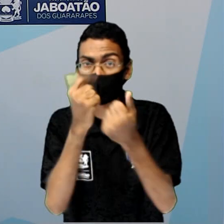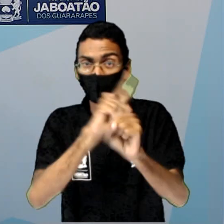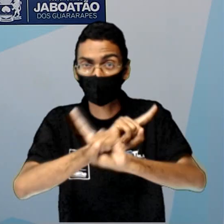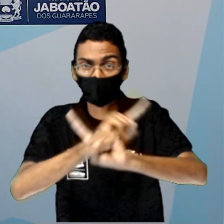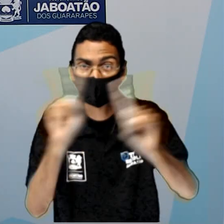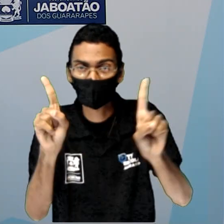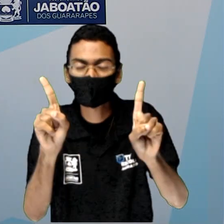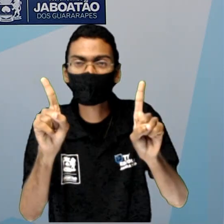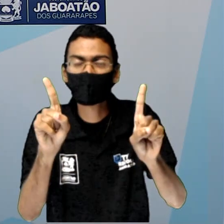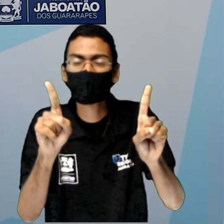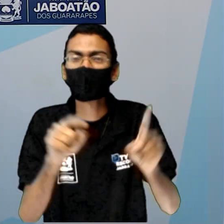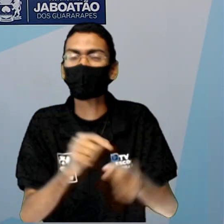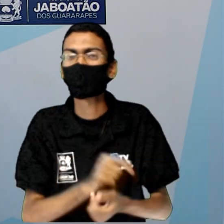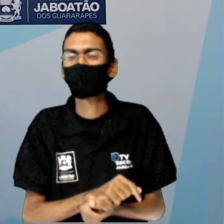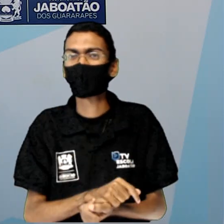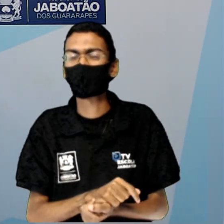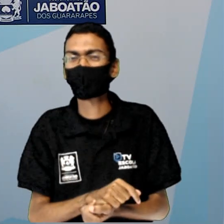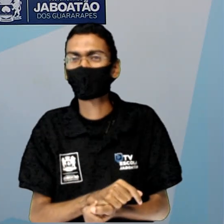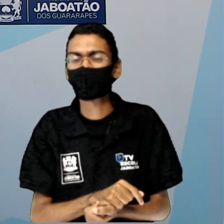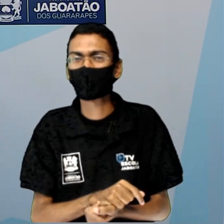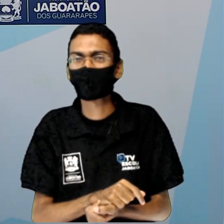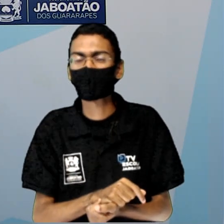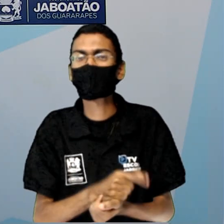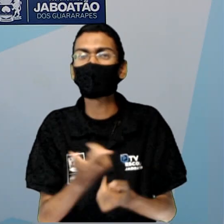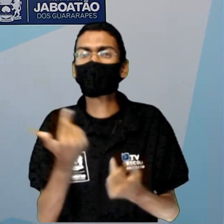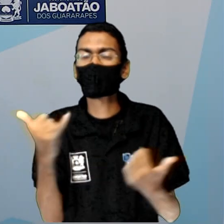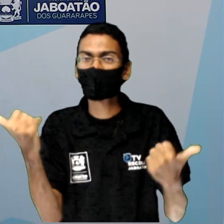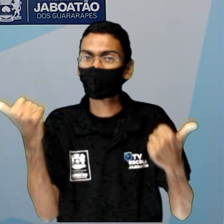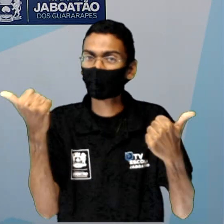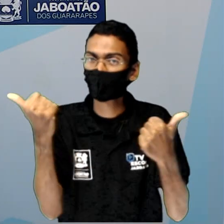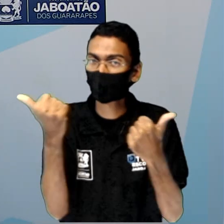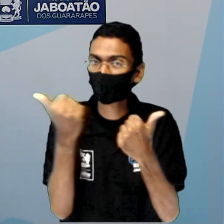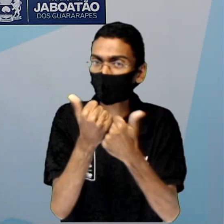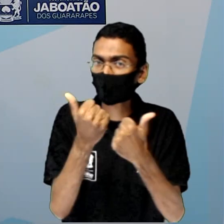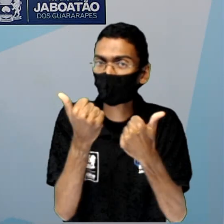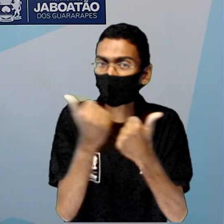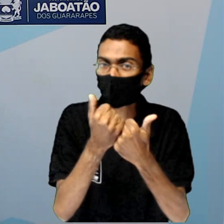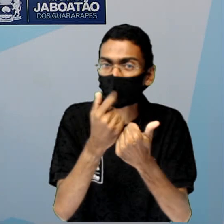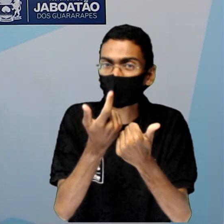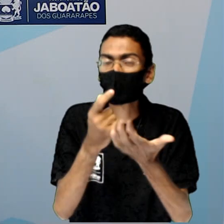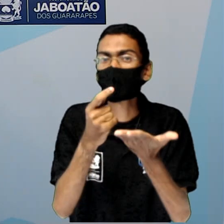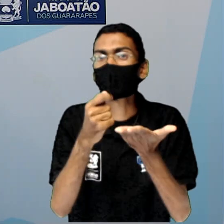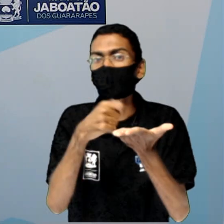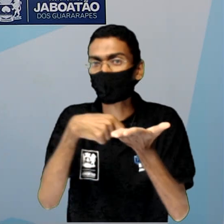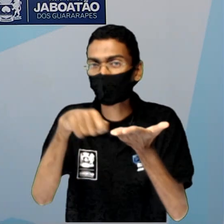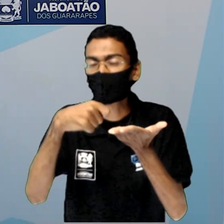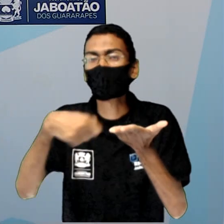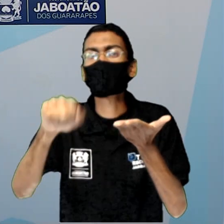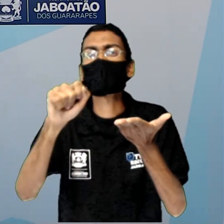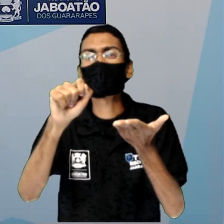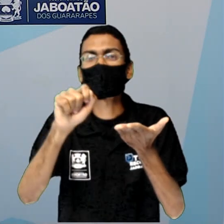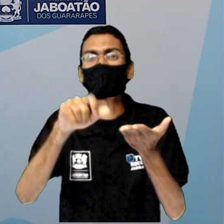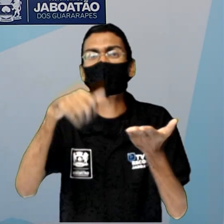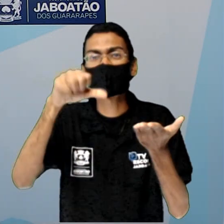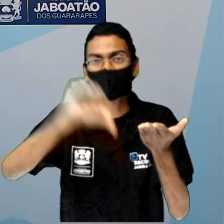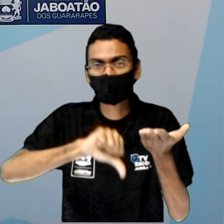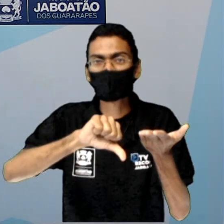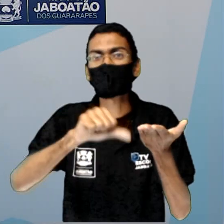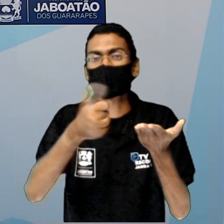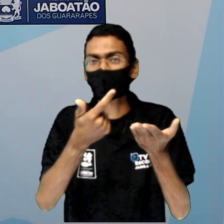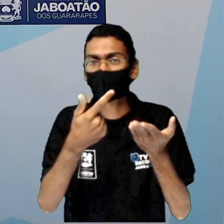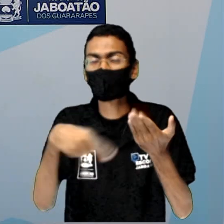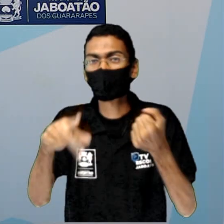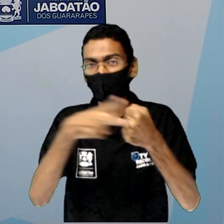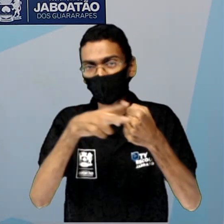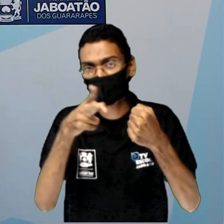did not. A gente acrescentou a negação. E o que foi que aconteceu com o verbo? O verbo ficou do mesmo jeito,